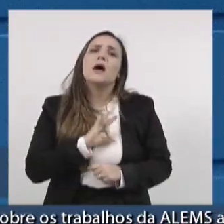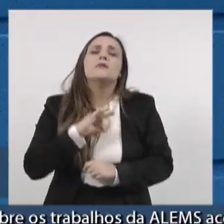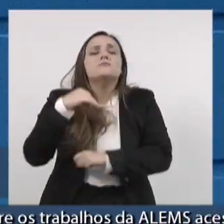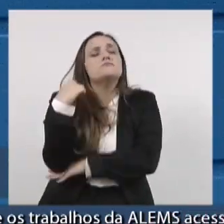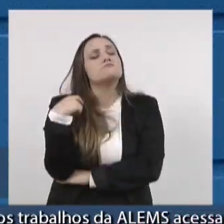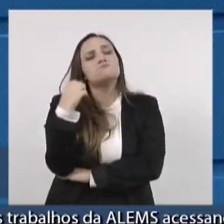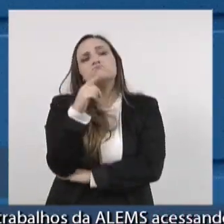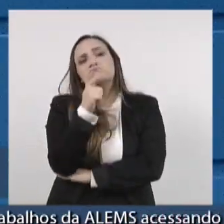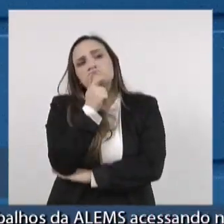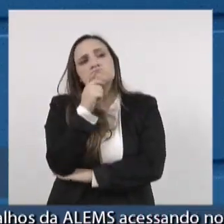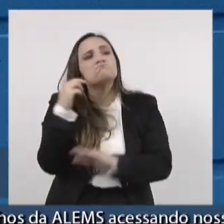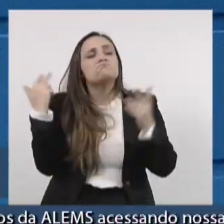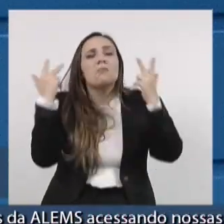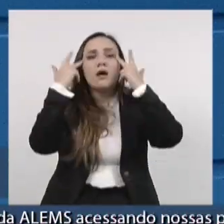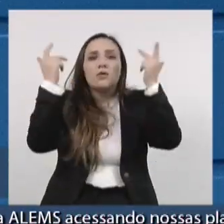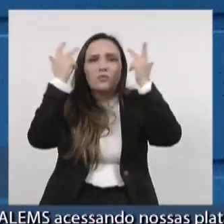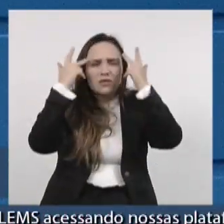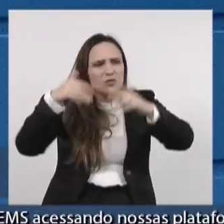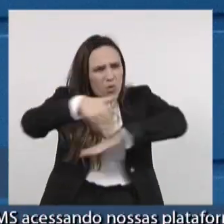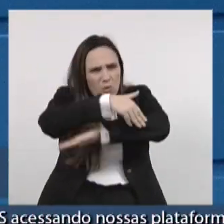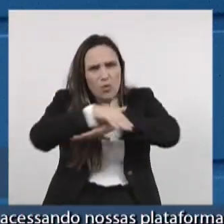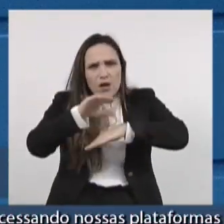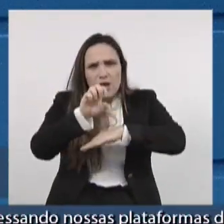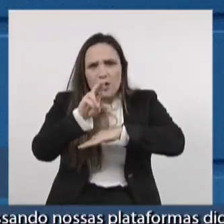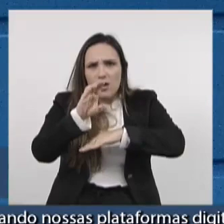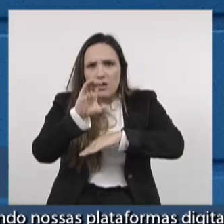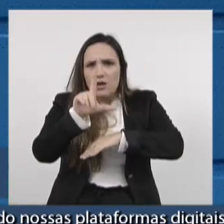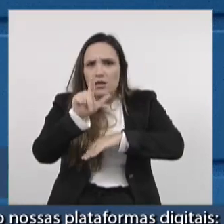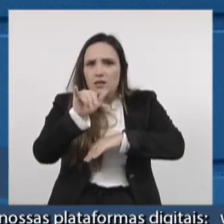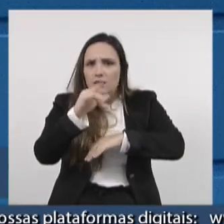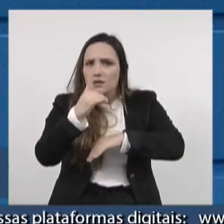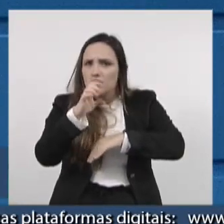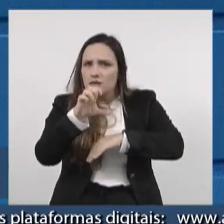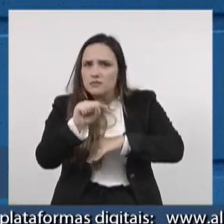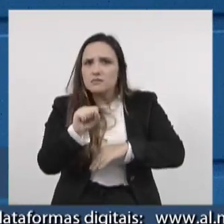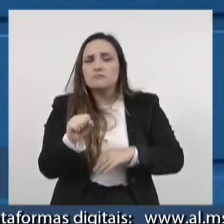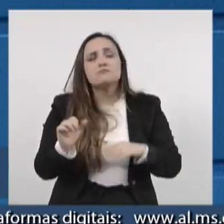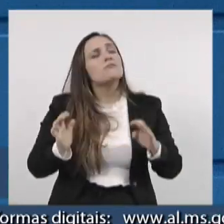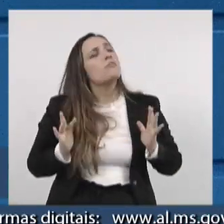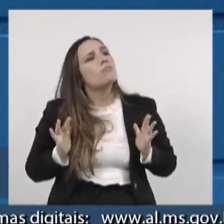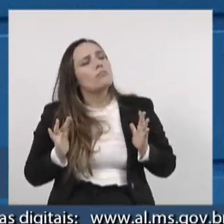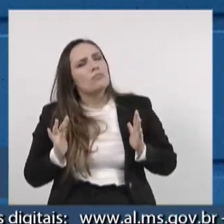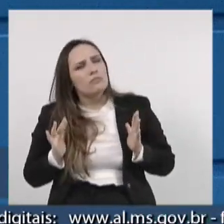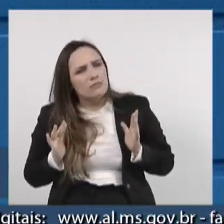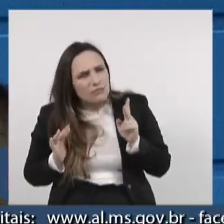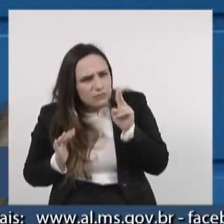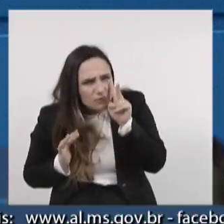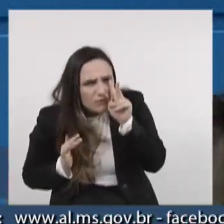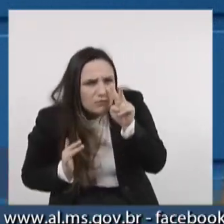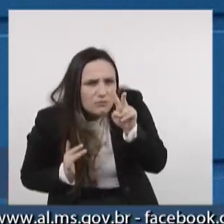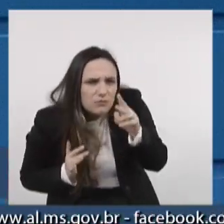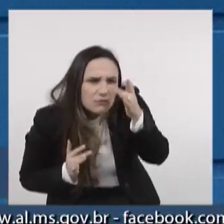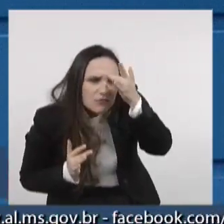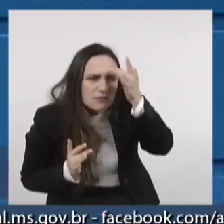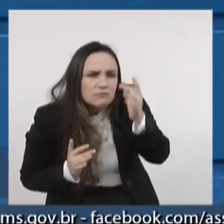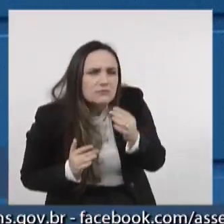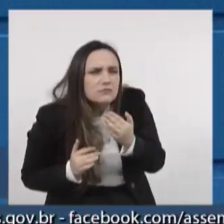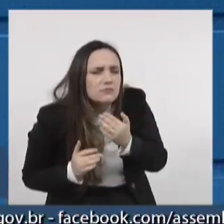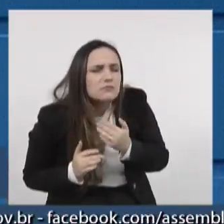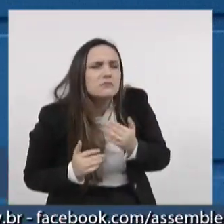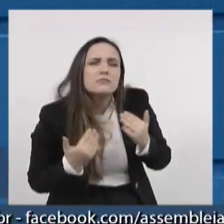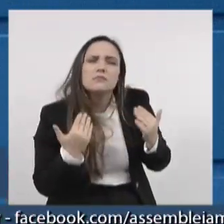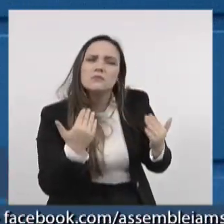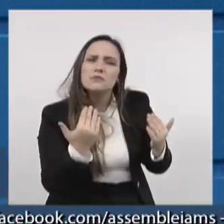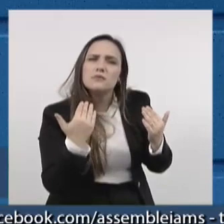rua Euclides da Cunha, no bairro Jardim dos Estados, nesta capital, onde identificaram um suspeito portando arma de